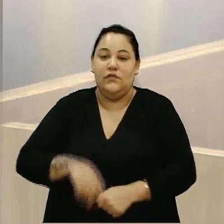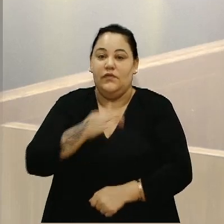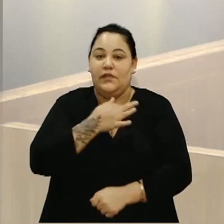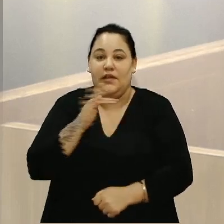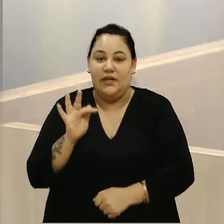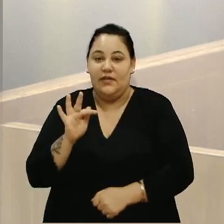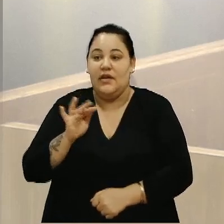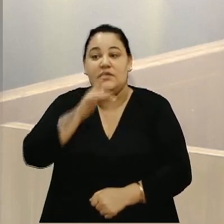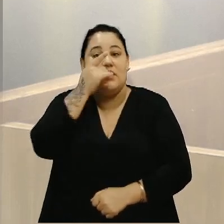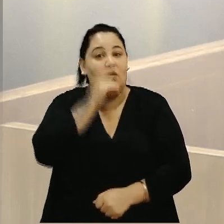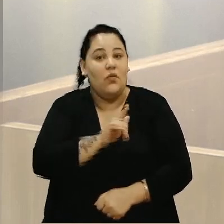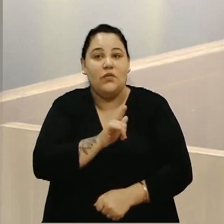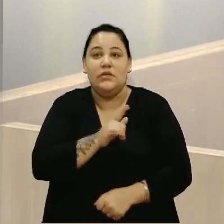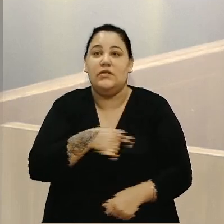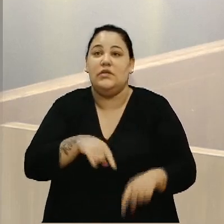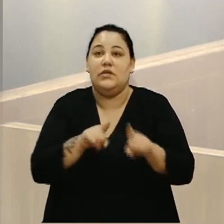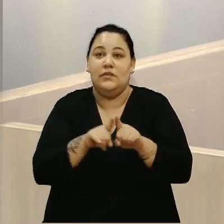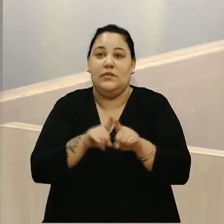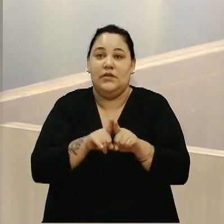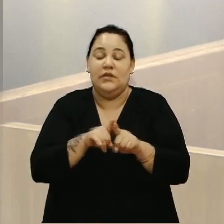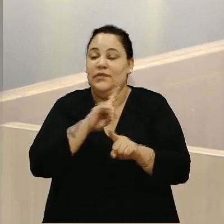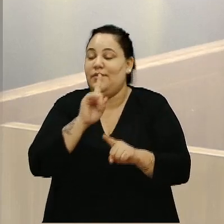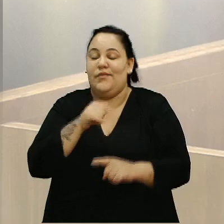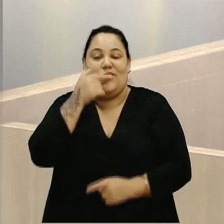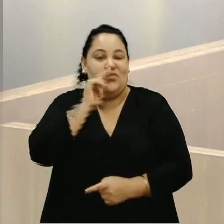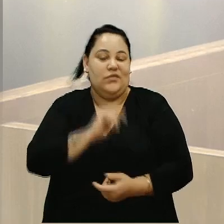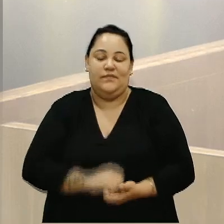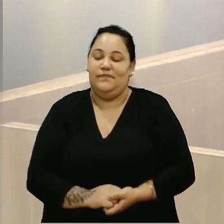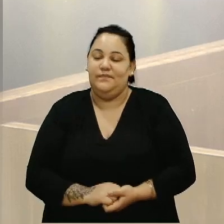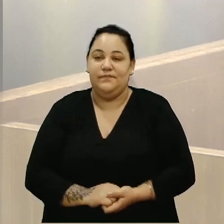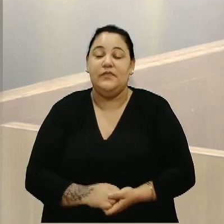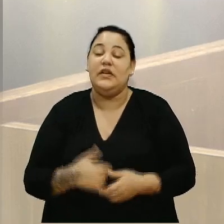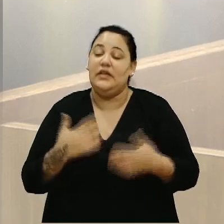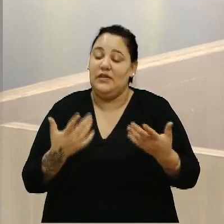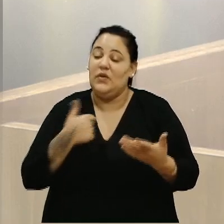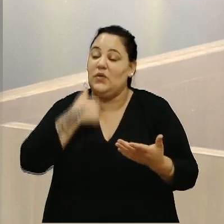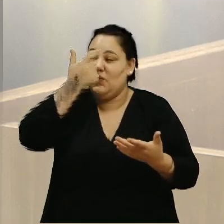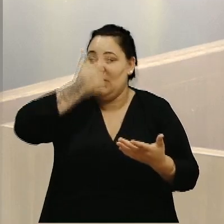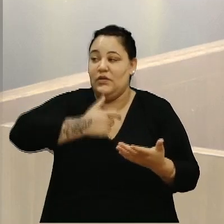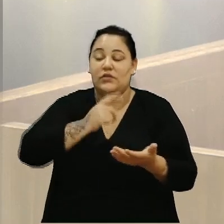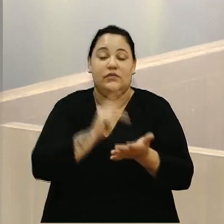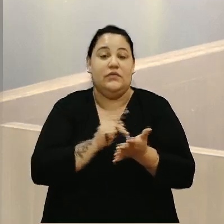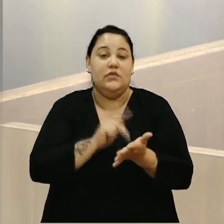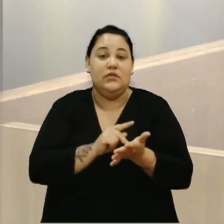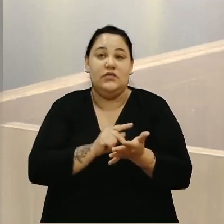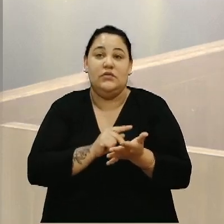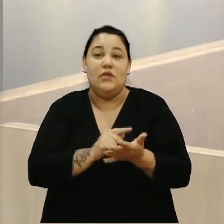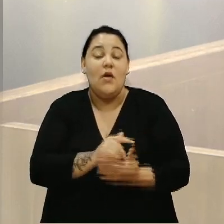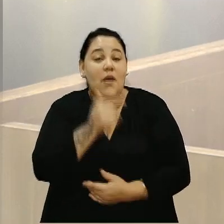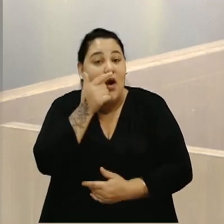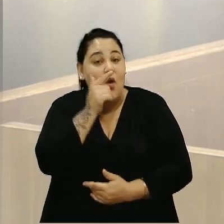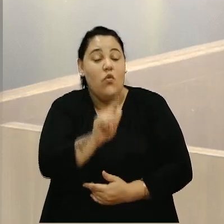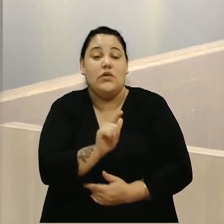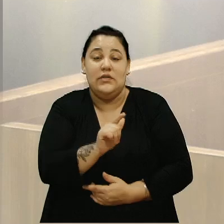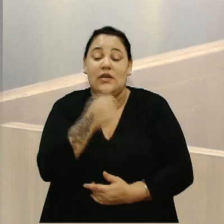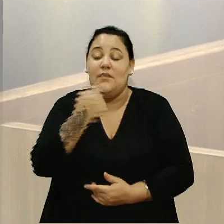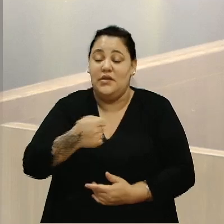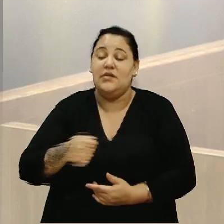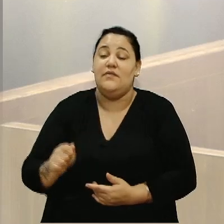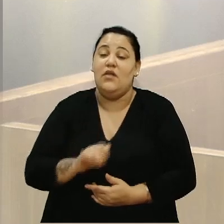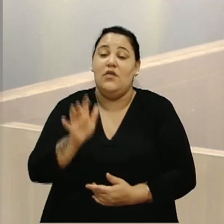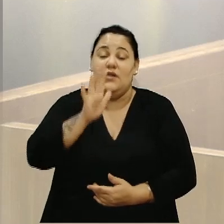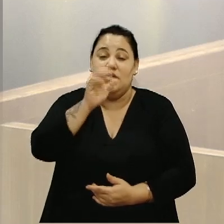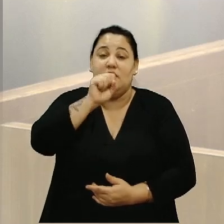essa conquista também não seria possível. Então, eu acho que foi uma conquista que deve ser